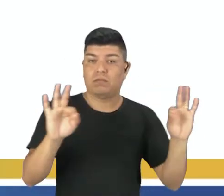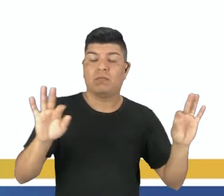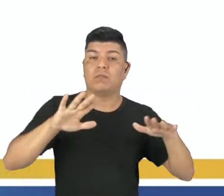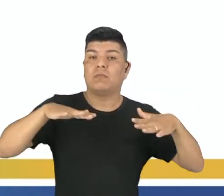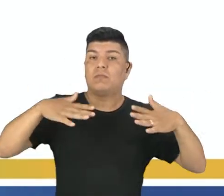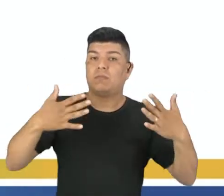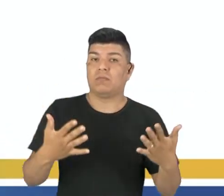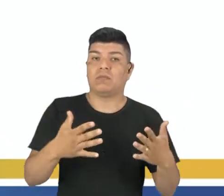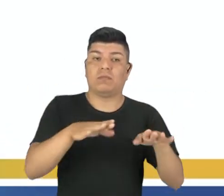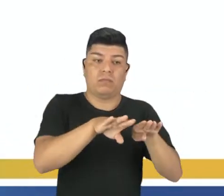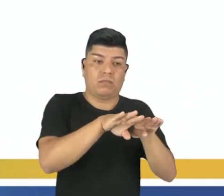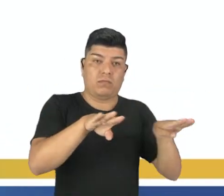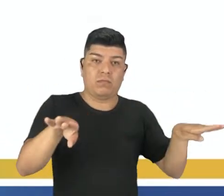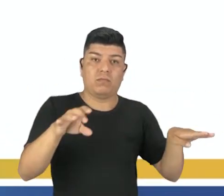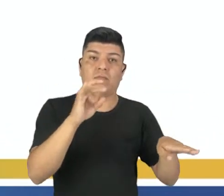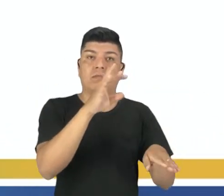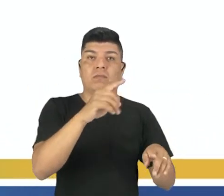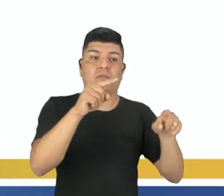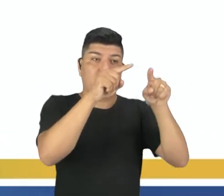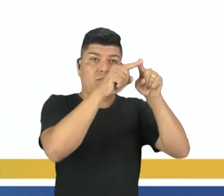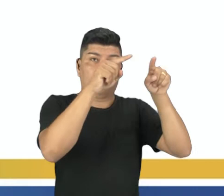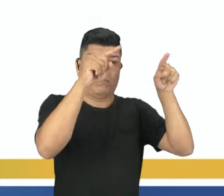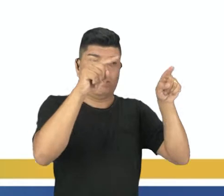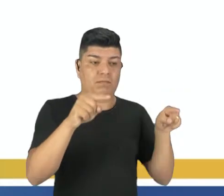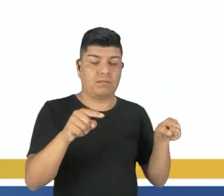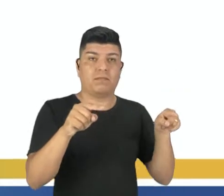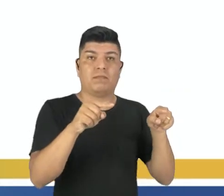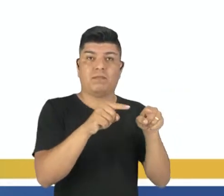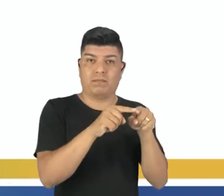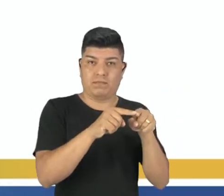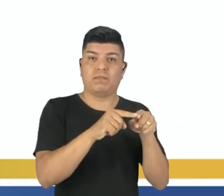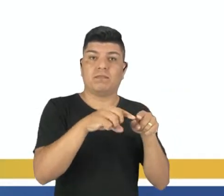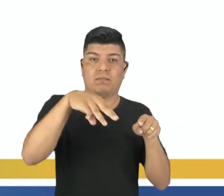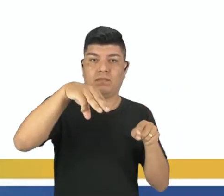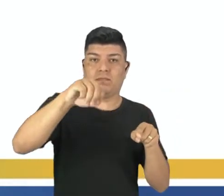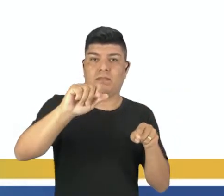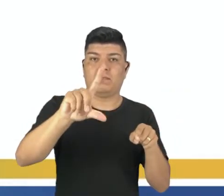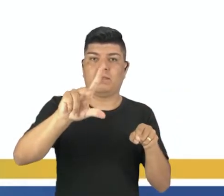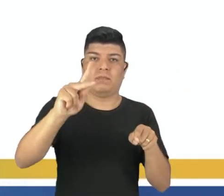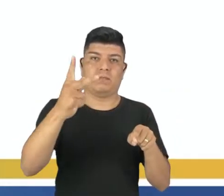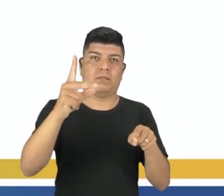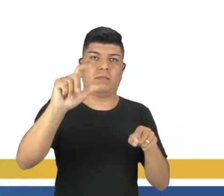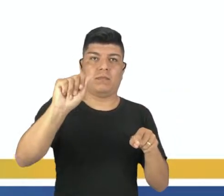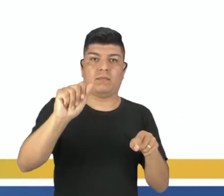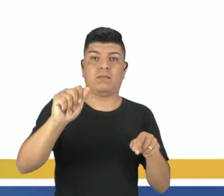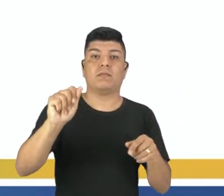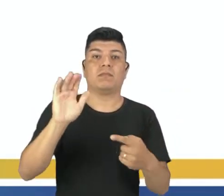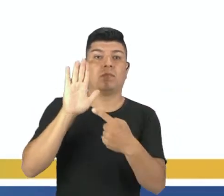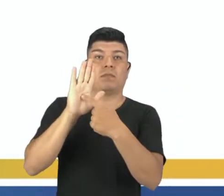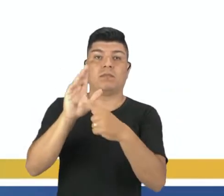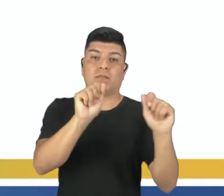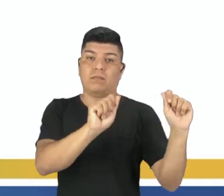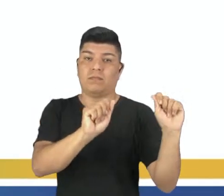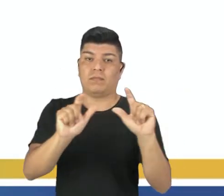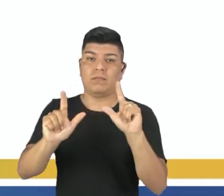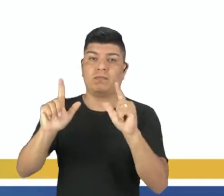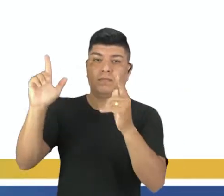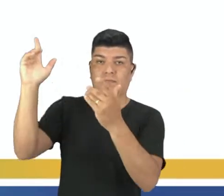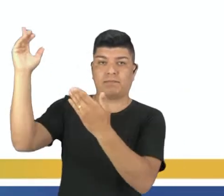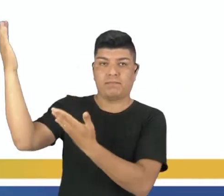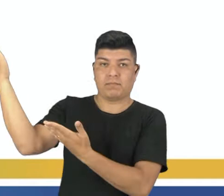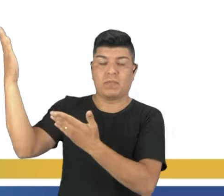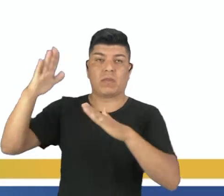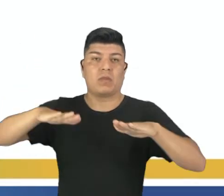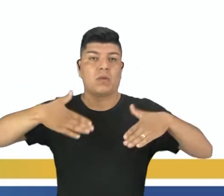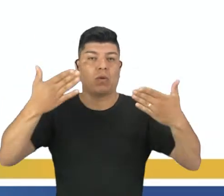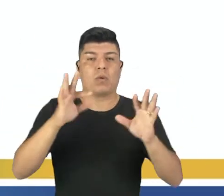área de cada quadradinho que compõem a malha quadriculada por exemplo aí abaixo Então qual seria né